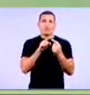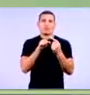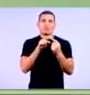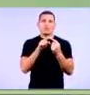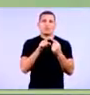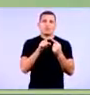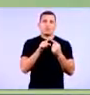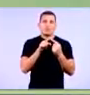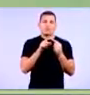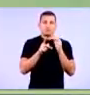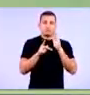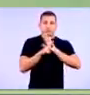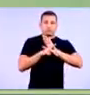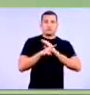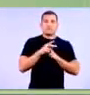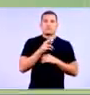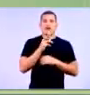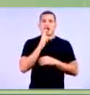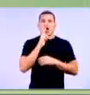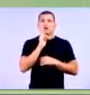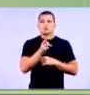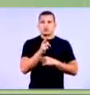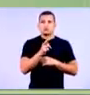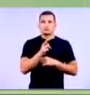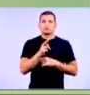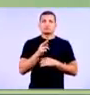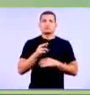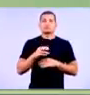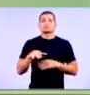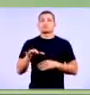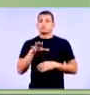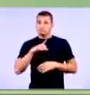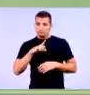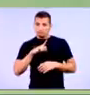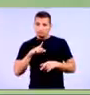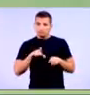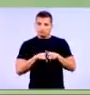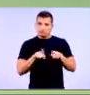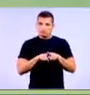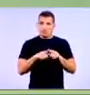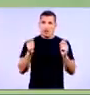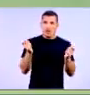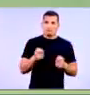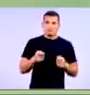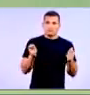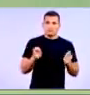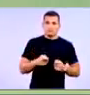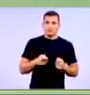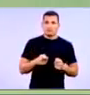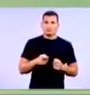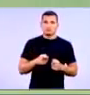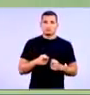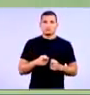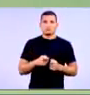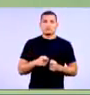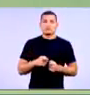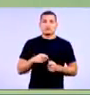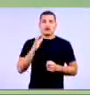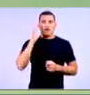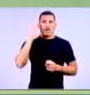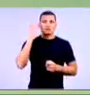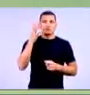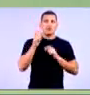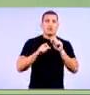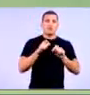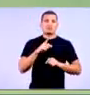própria razão, envolve também a capacidade de realizar o que exige um homem consciente